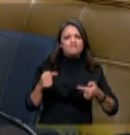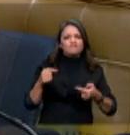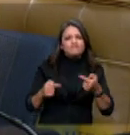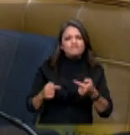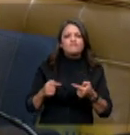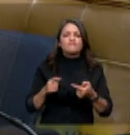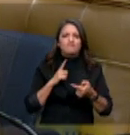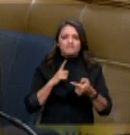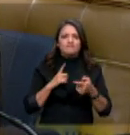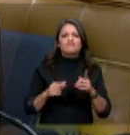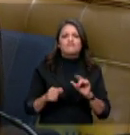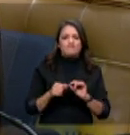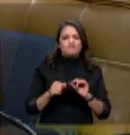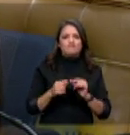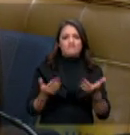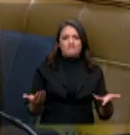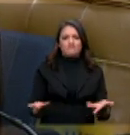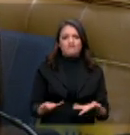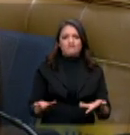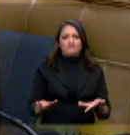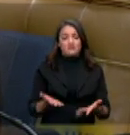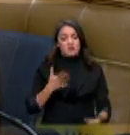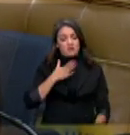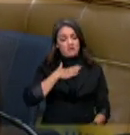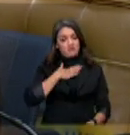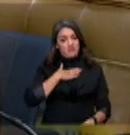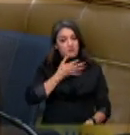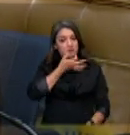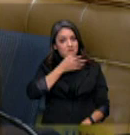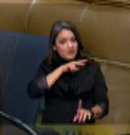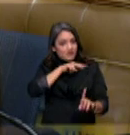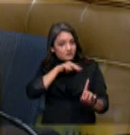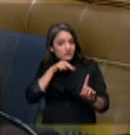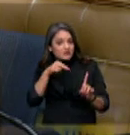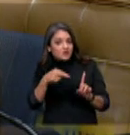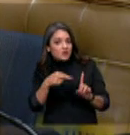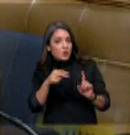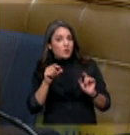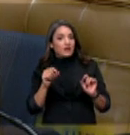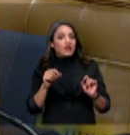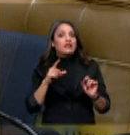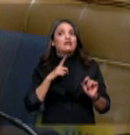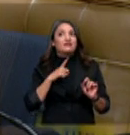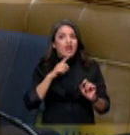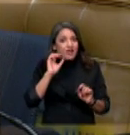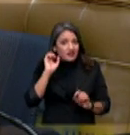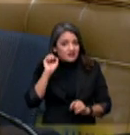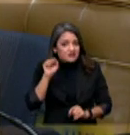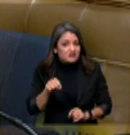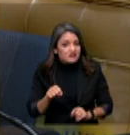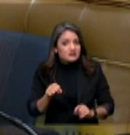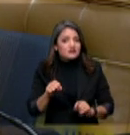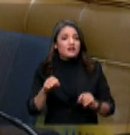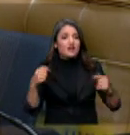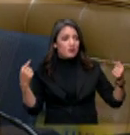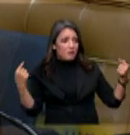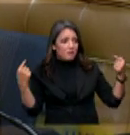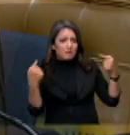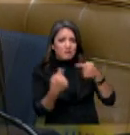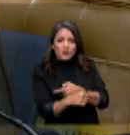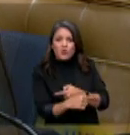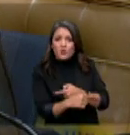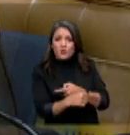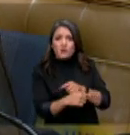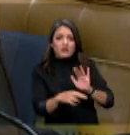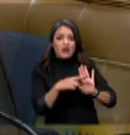apreciação desta Suprema Corte, do meu ponto de vista, senhor presidente, há uma clara ofensa a uma norma de